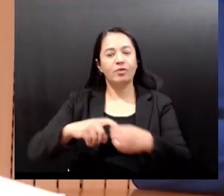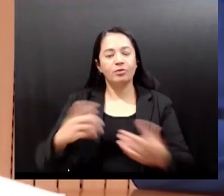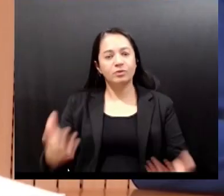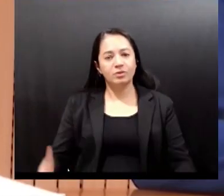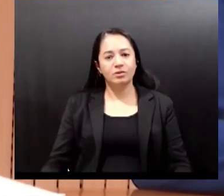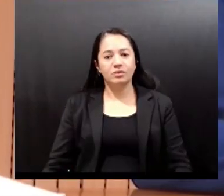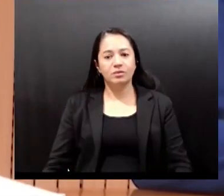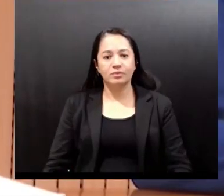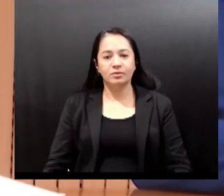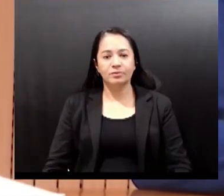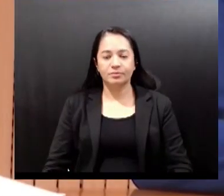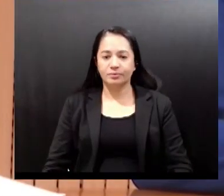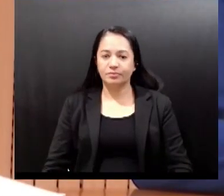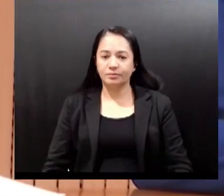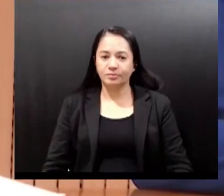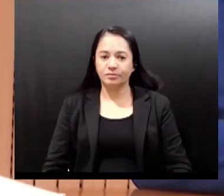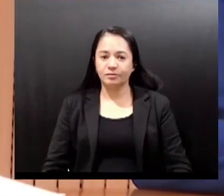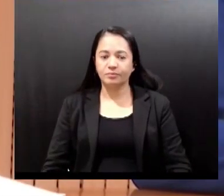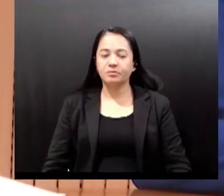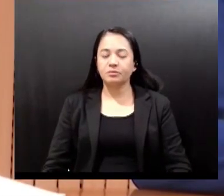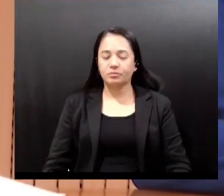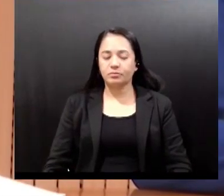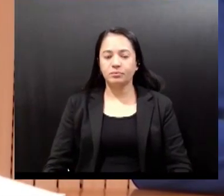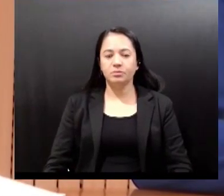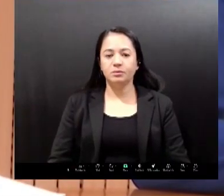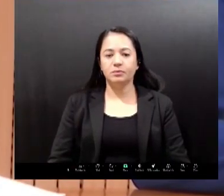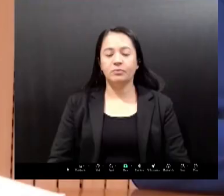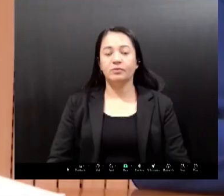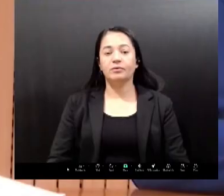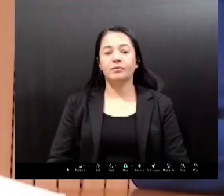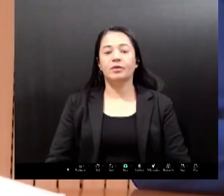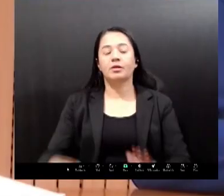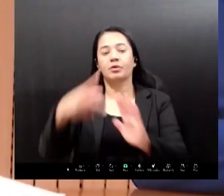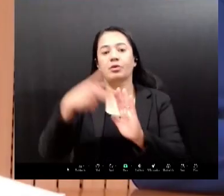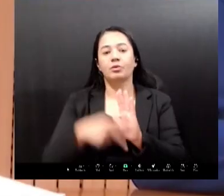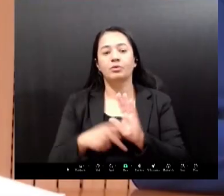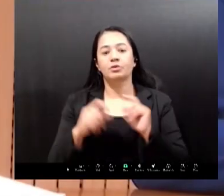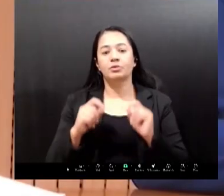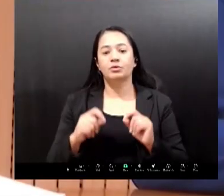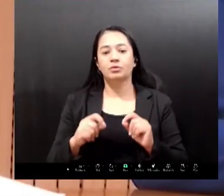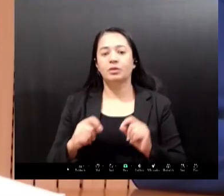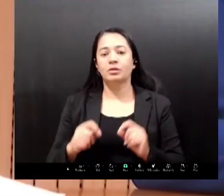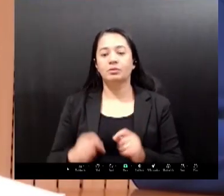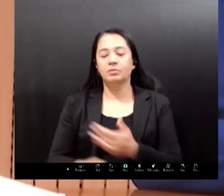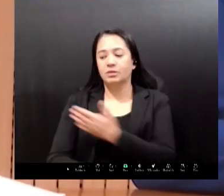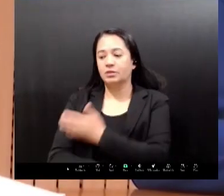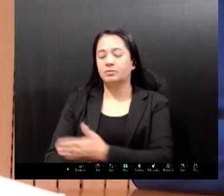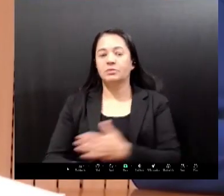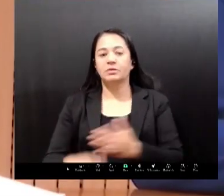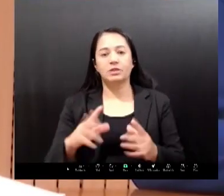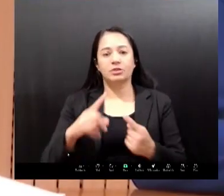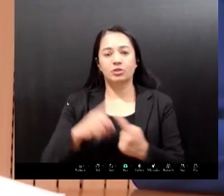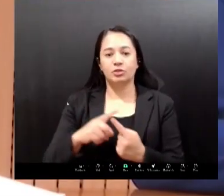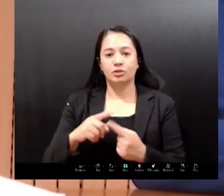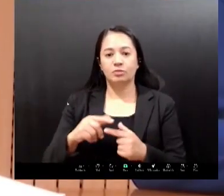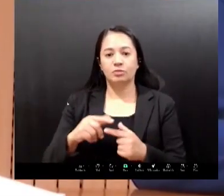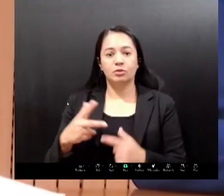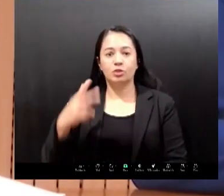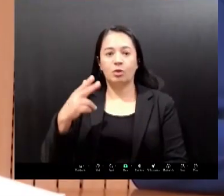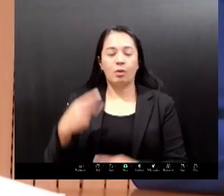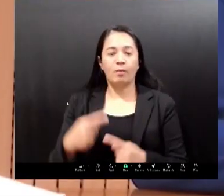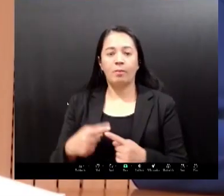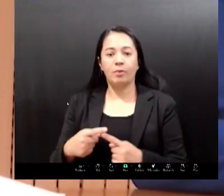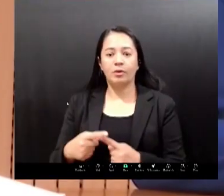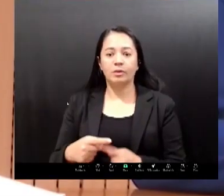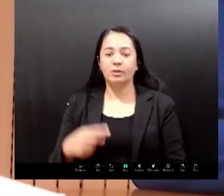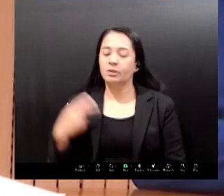aí dessa energia. Então, o projeto ele vem para disciplinar esse tipo de serviço de corte, porque num certo momento na